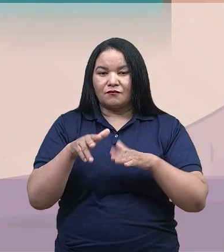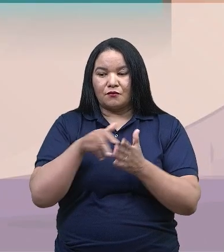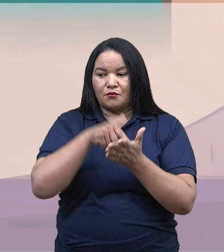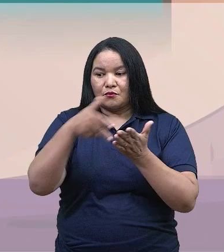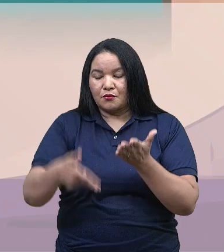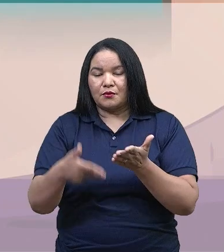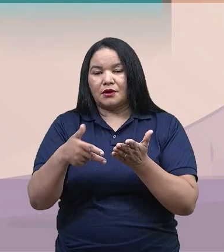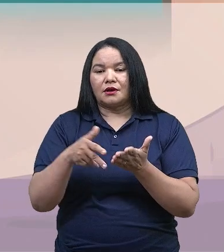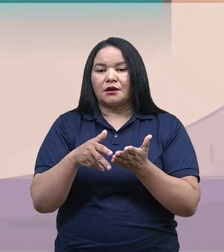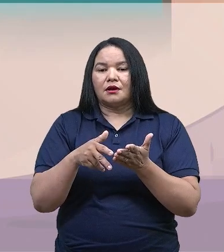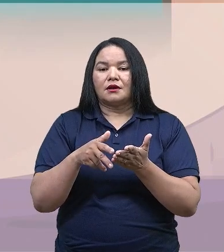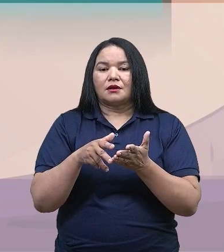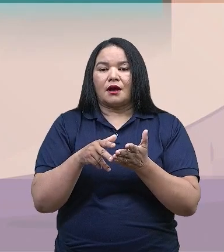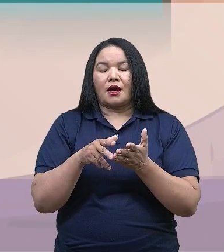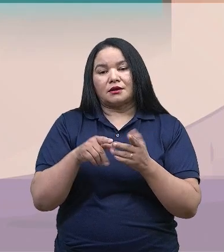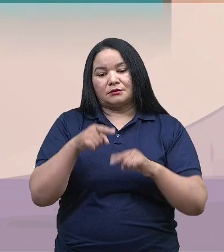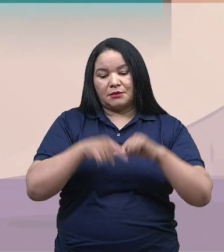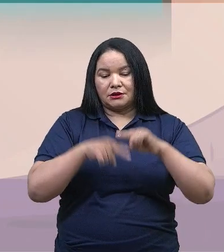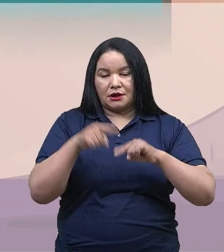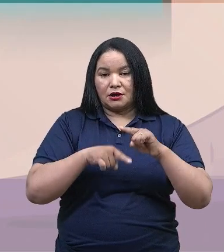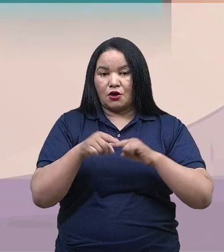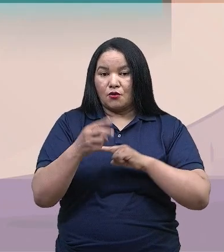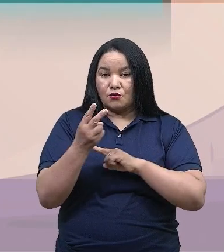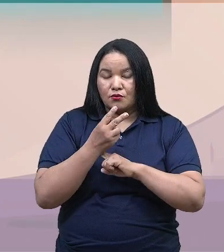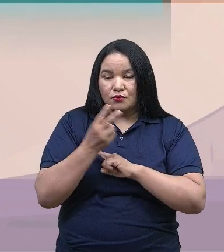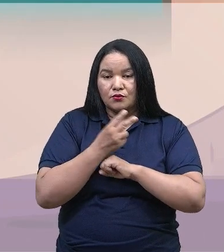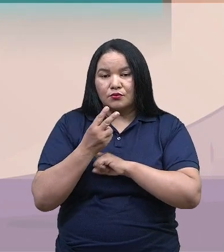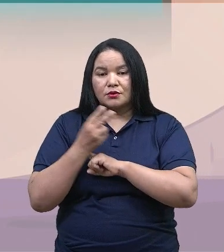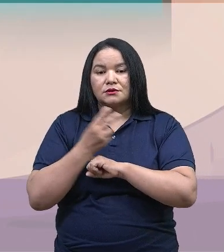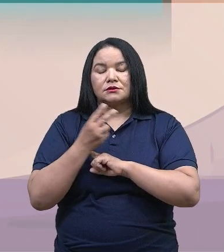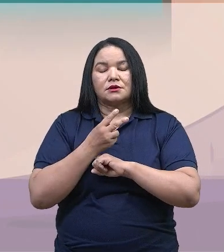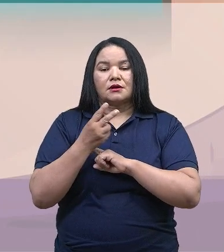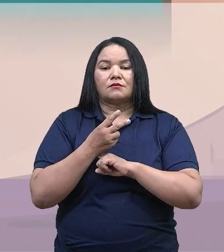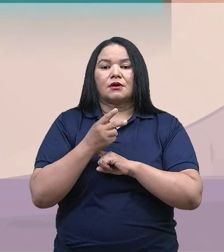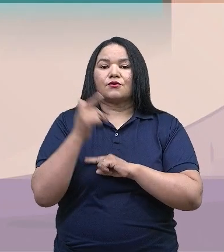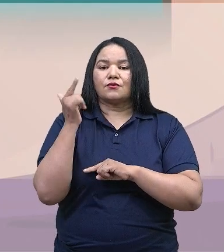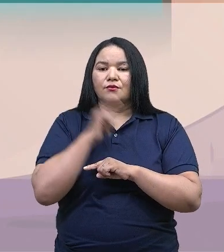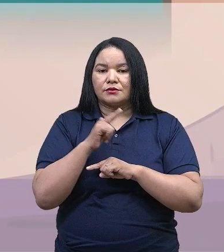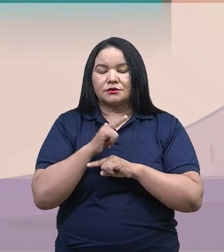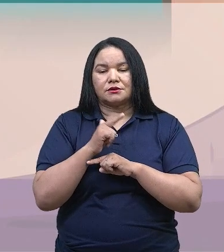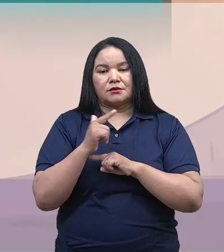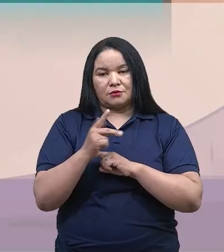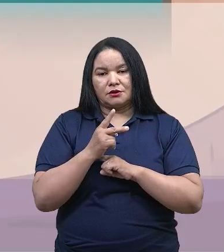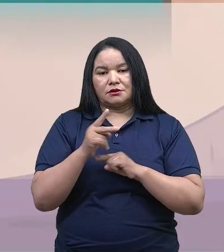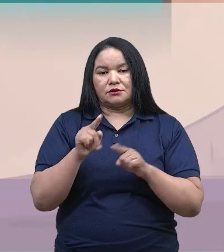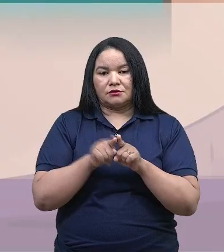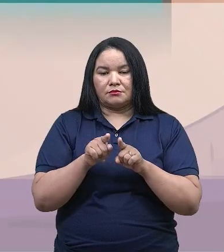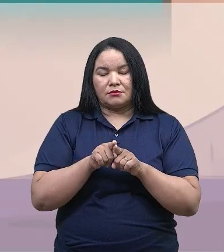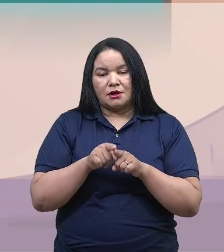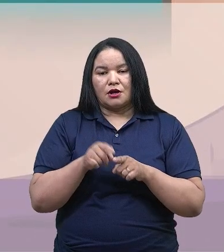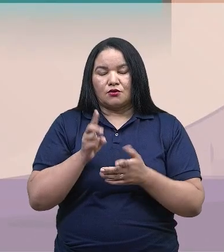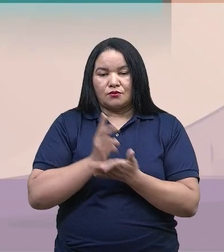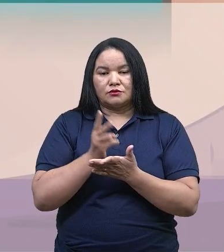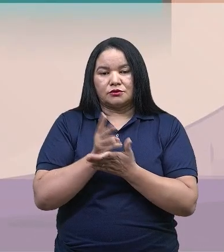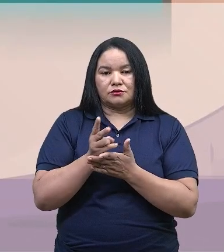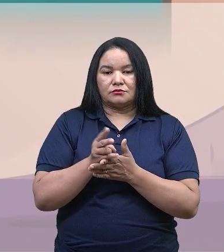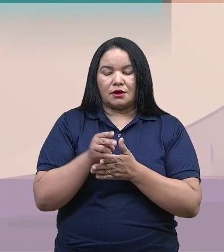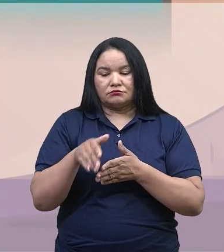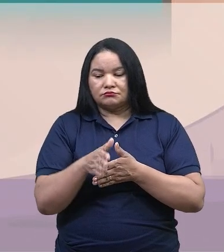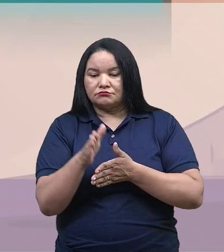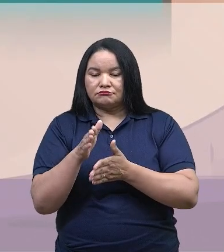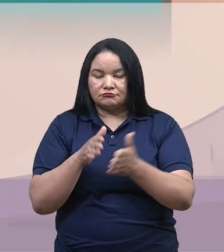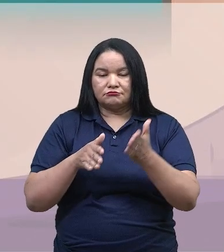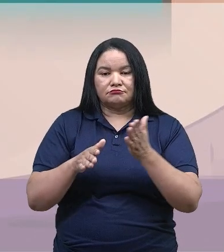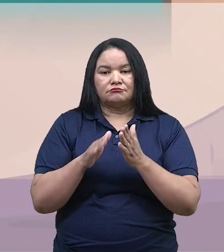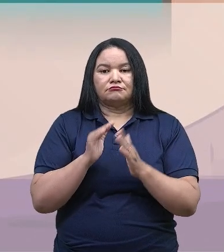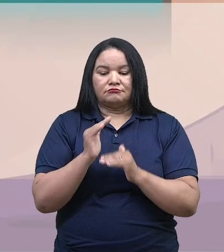evento controlado, permitindo que o praticante progrida com confiança e segurança. É muito importante a gente falar em